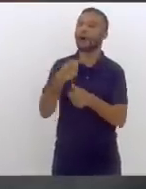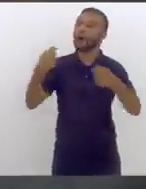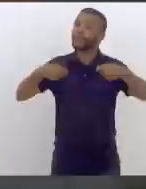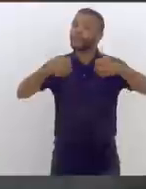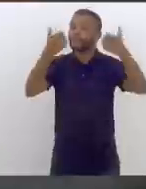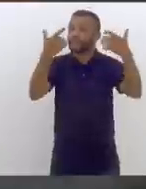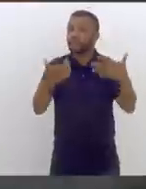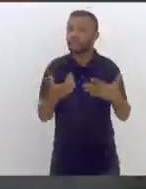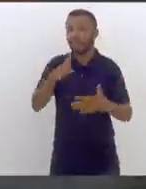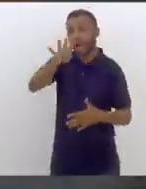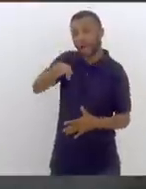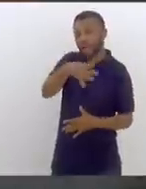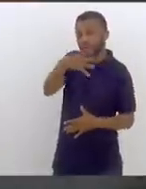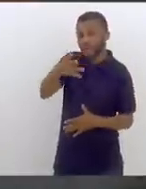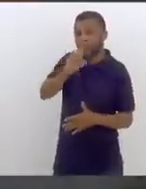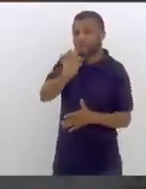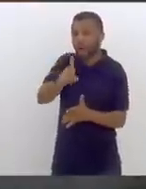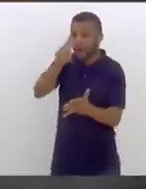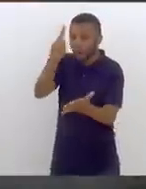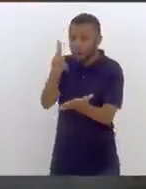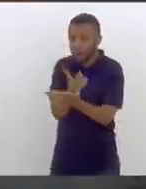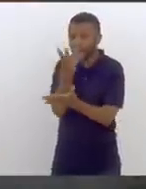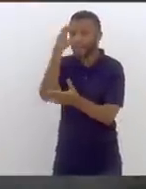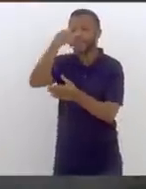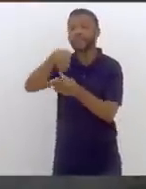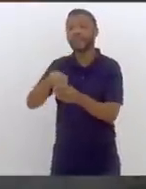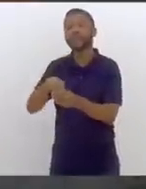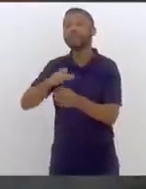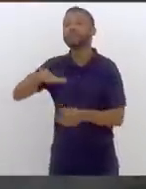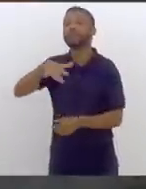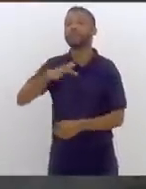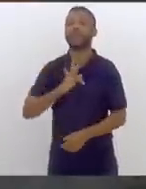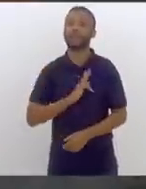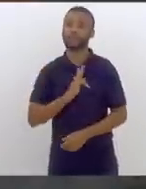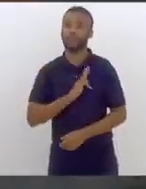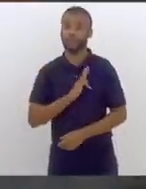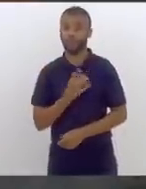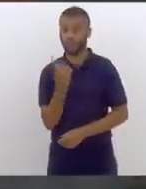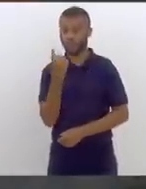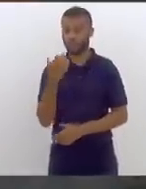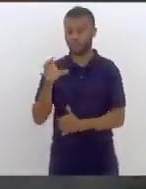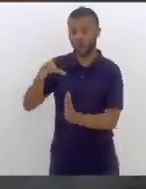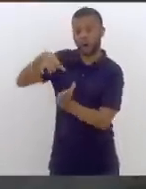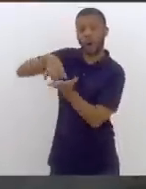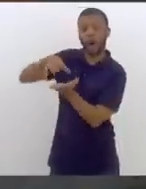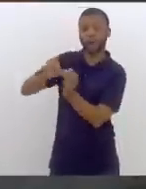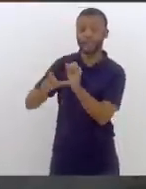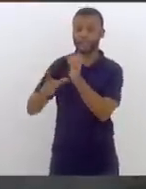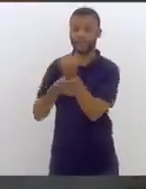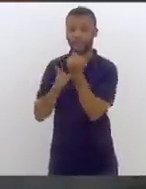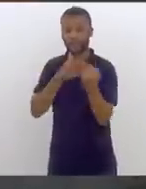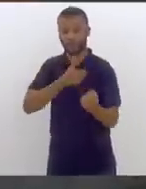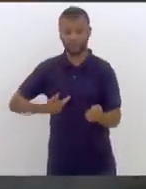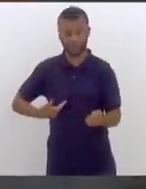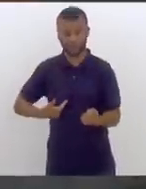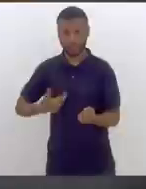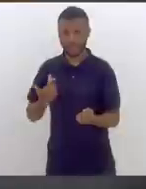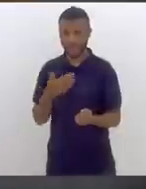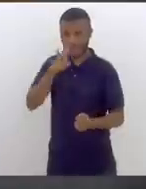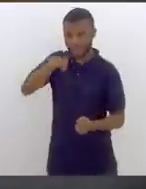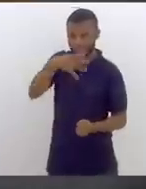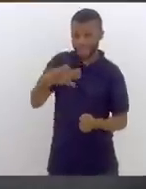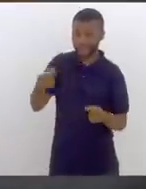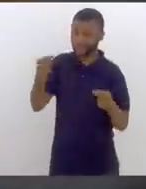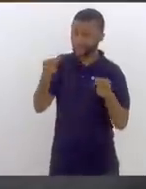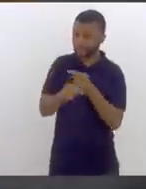da escala só acontece na Polícia Militar único de Segurança Pública que não tem escala correta é a polícia militar